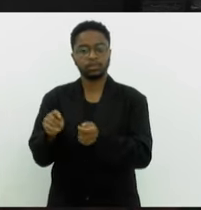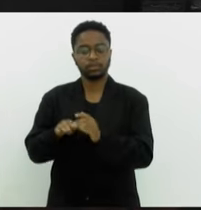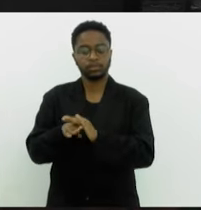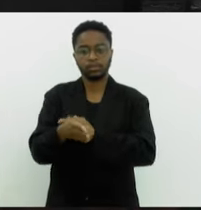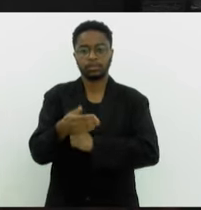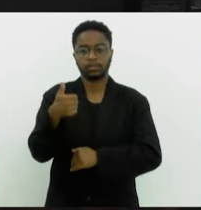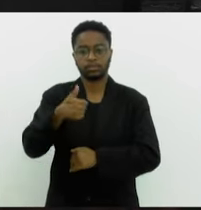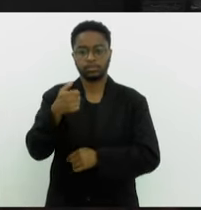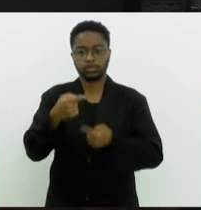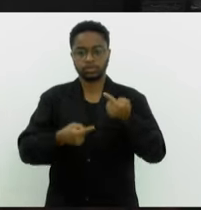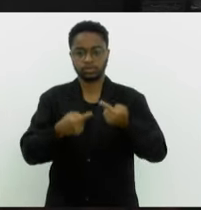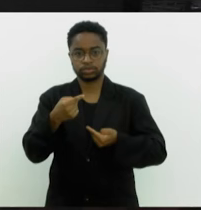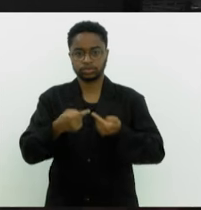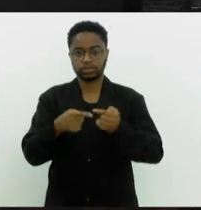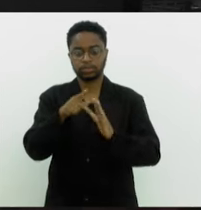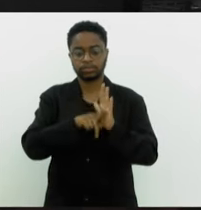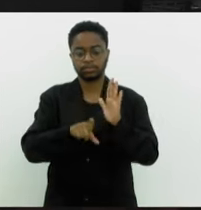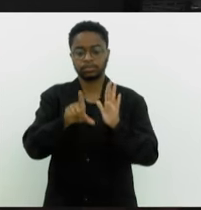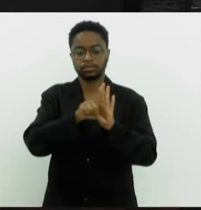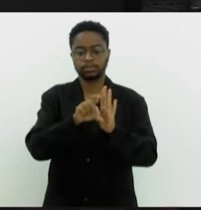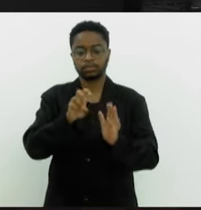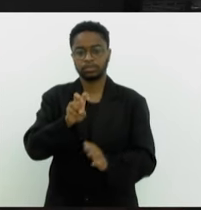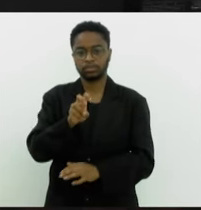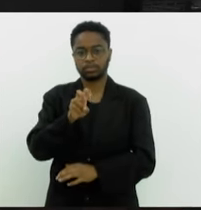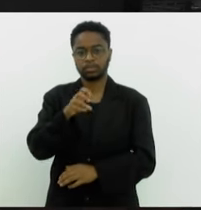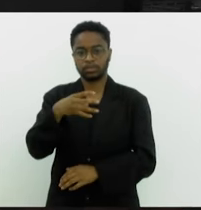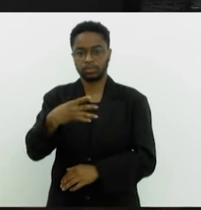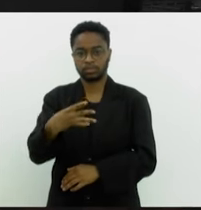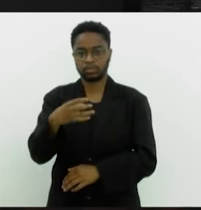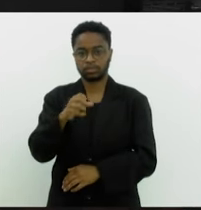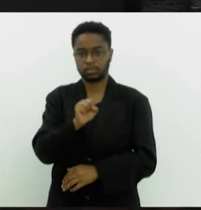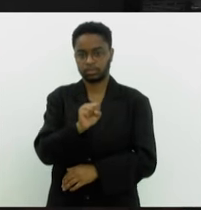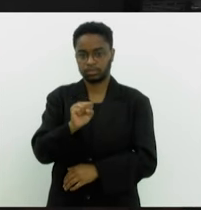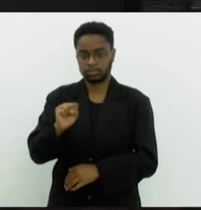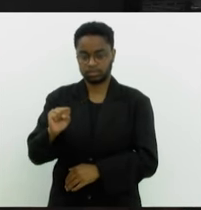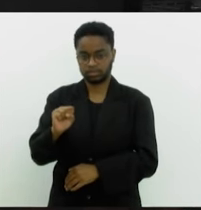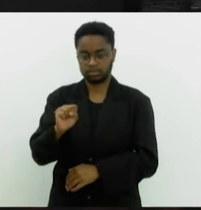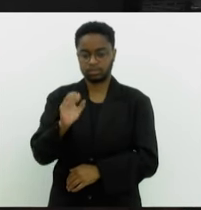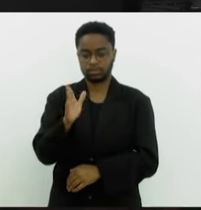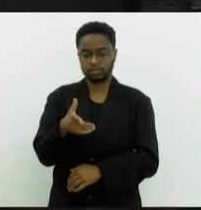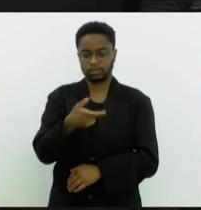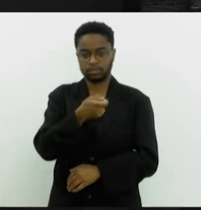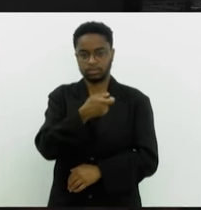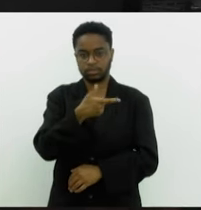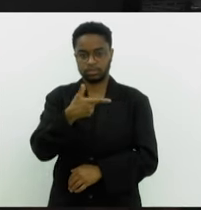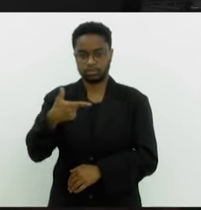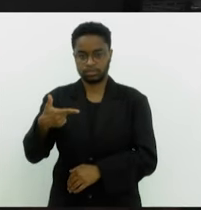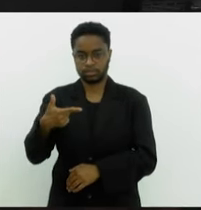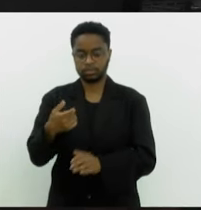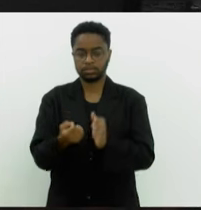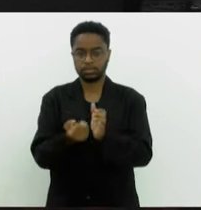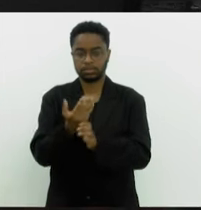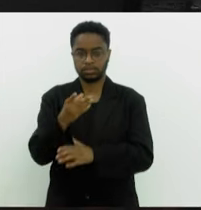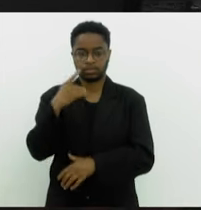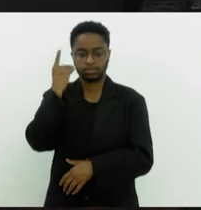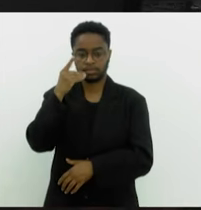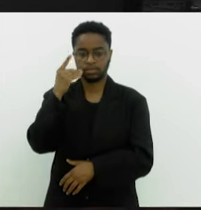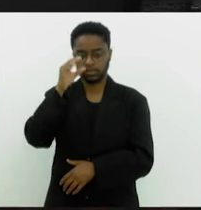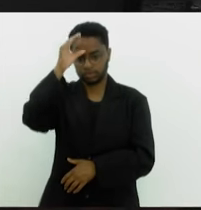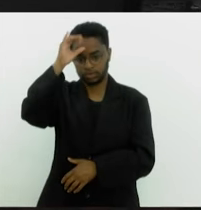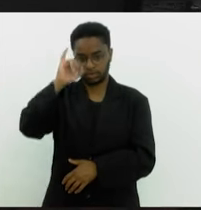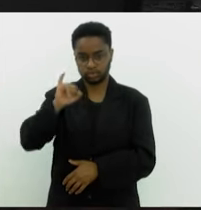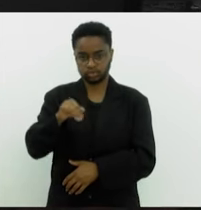primeira discussão, projeto de lei número 5.488, de 22, de autoria da deputada Tia